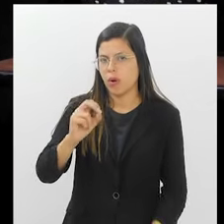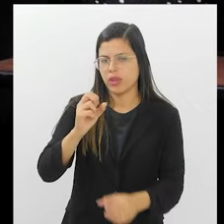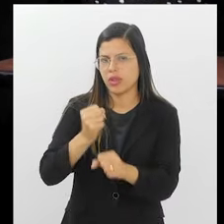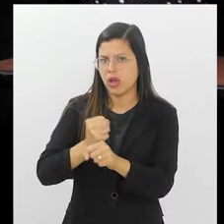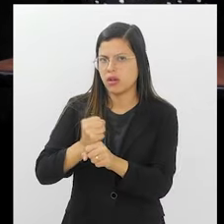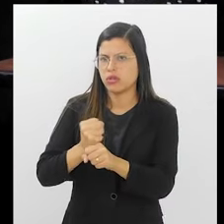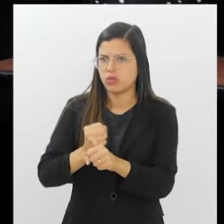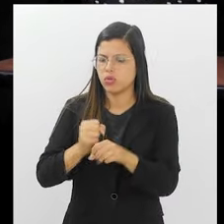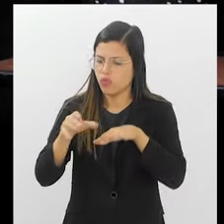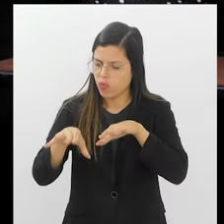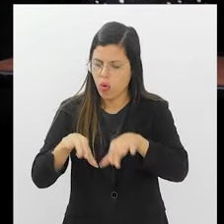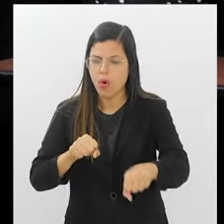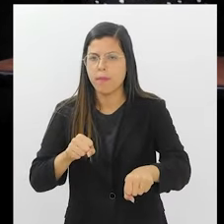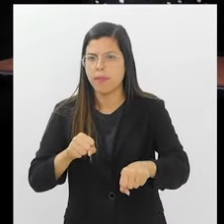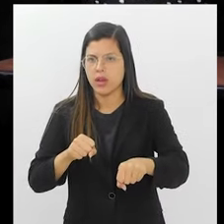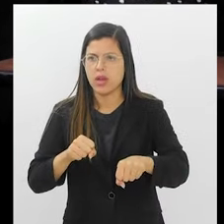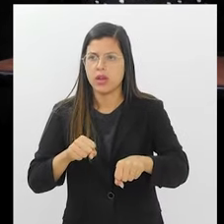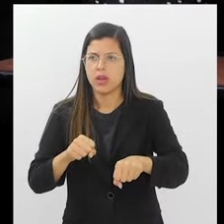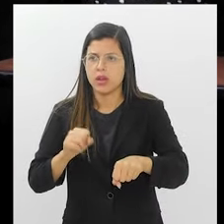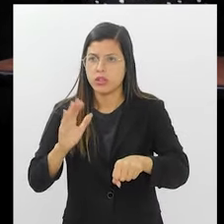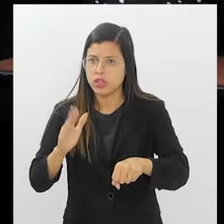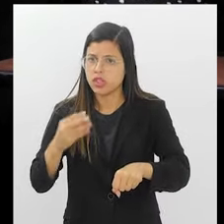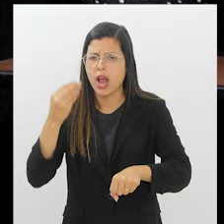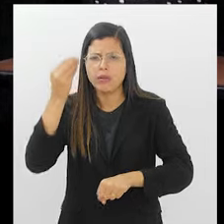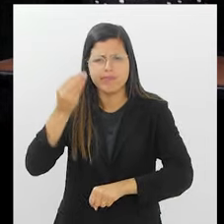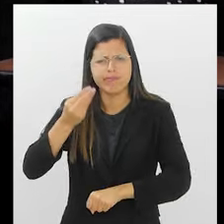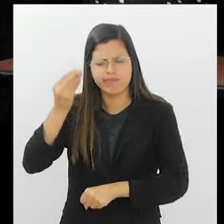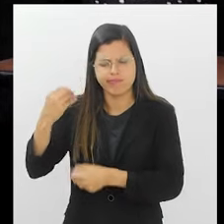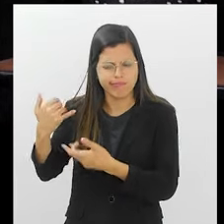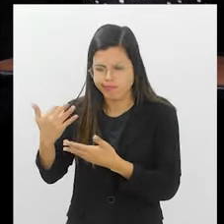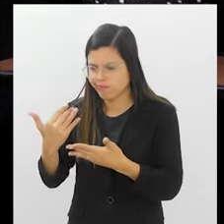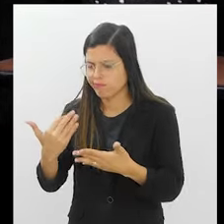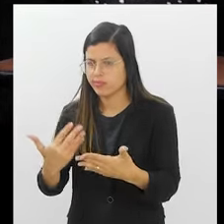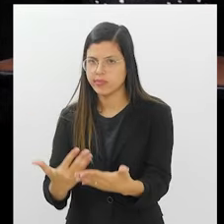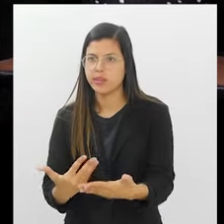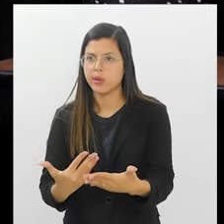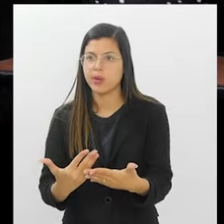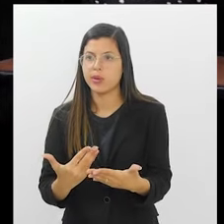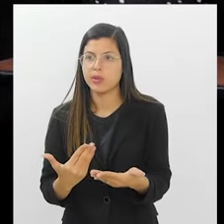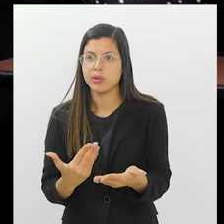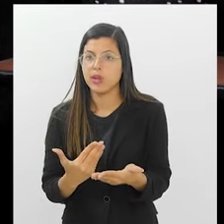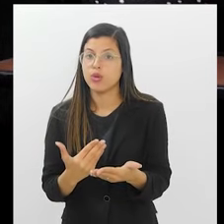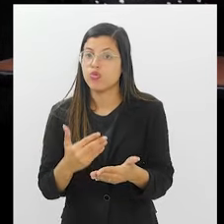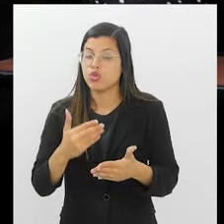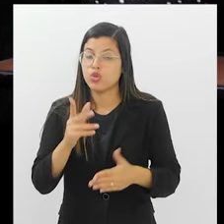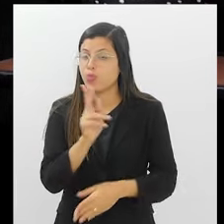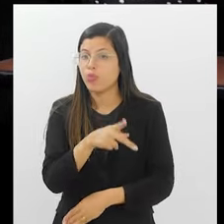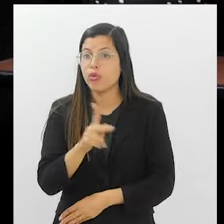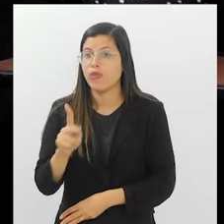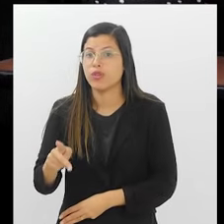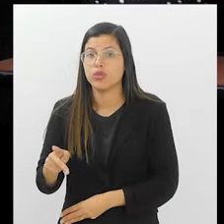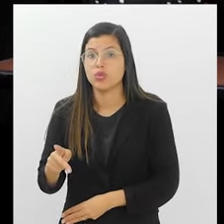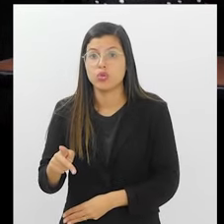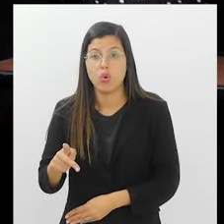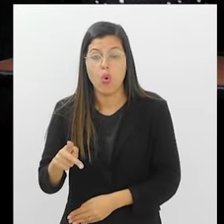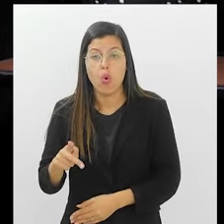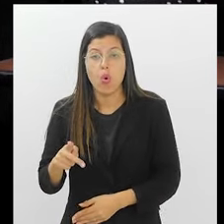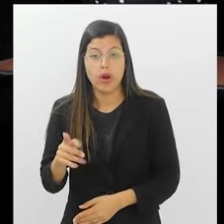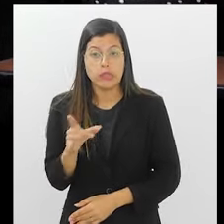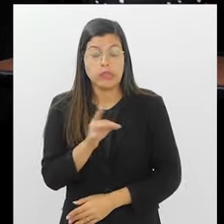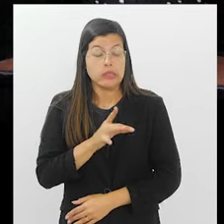50 anos de formado, tá? Então eu já passei por essas coisas todas e passei por esse início também. E os professores